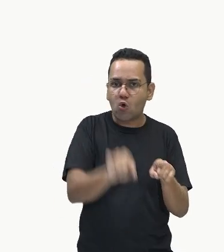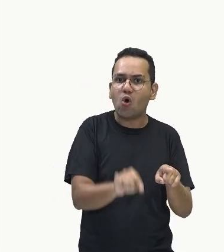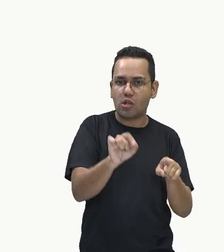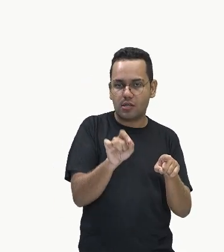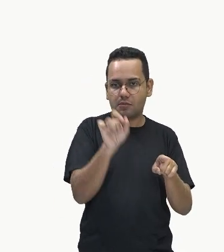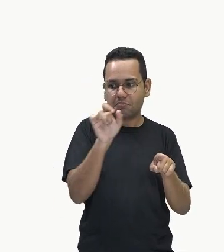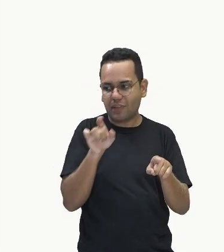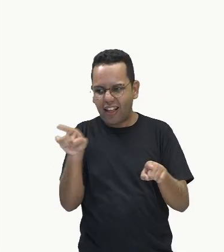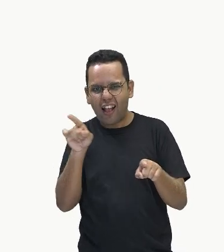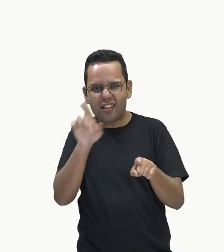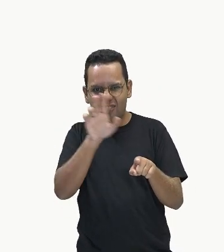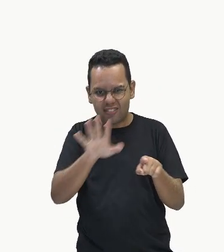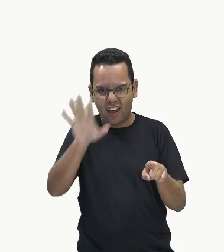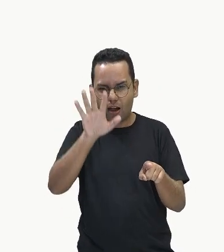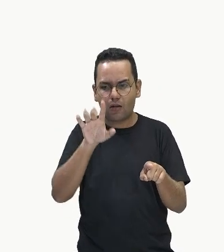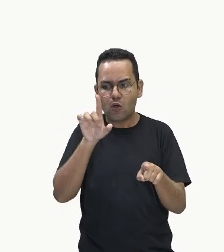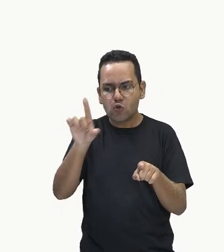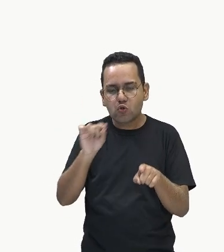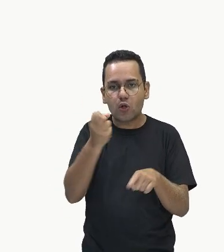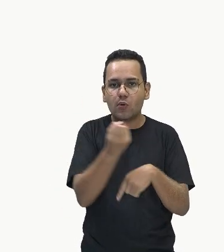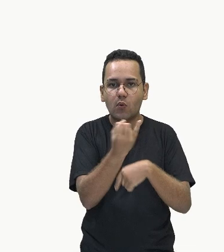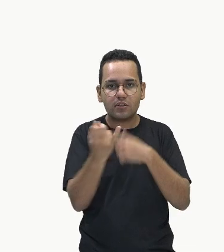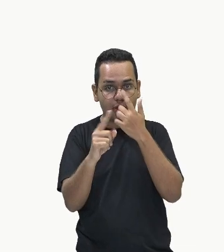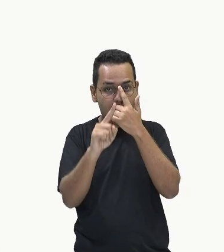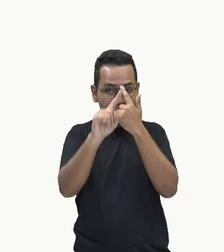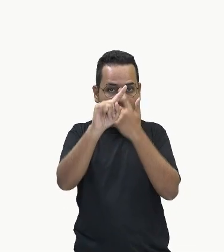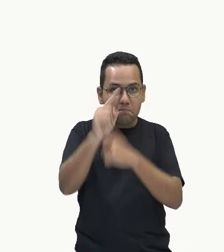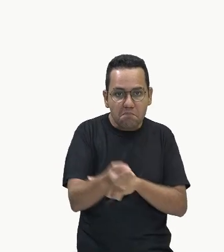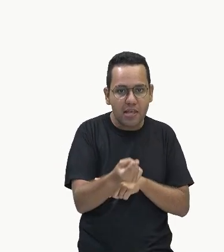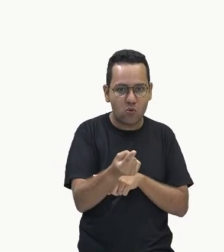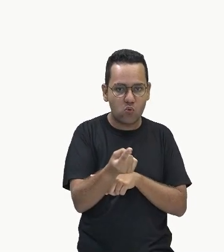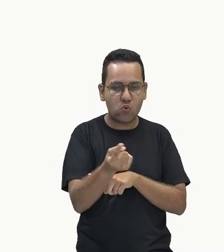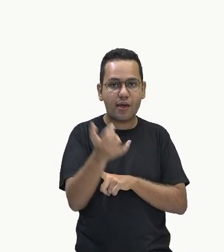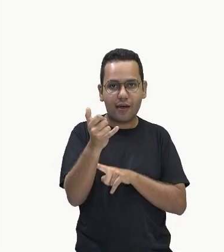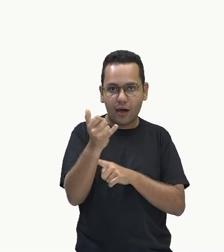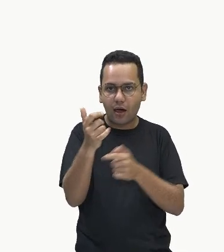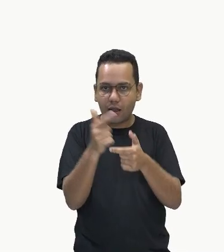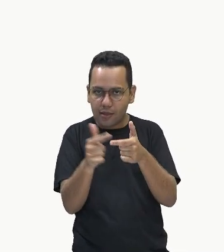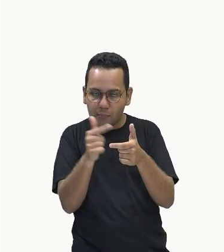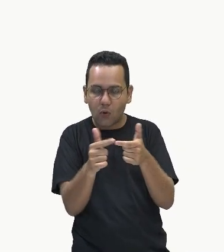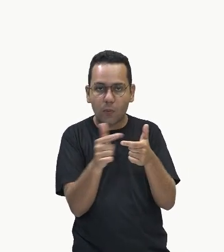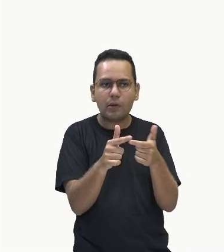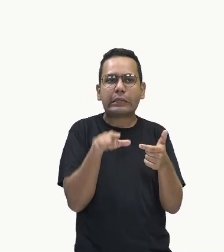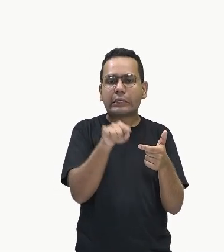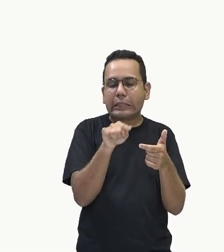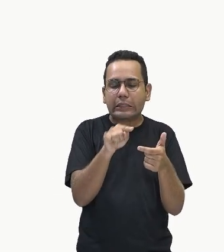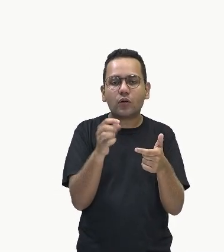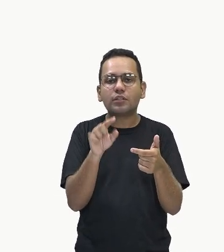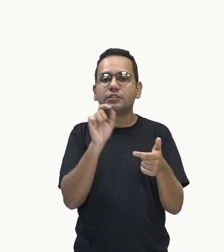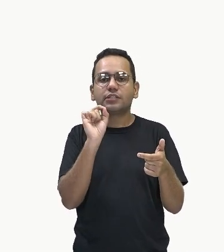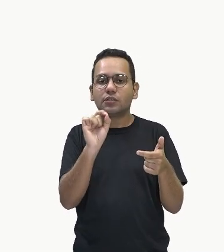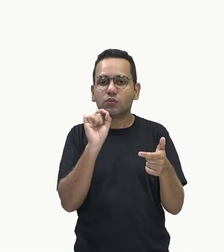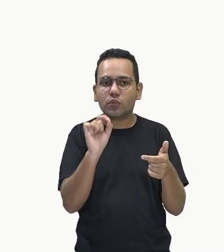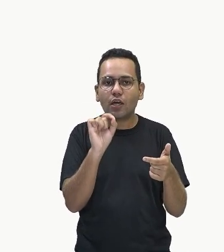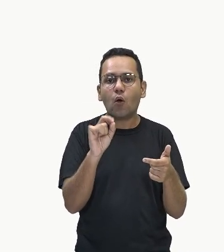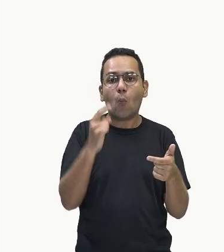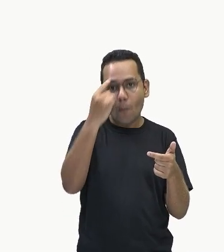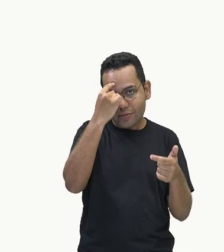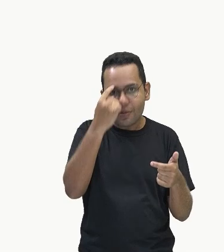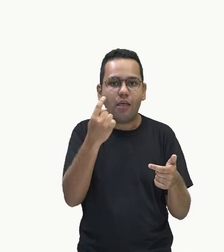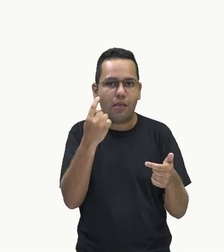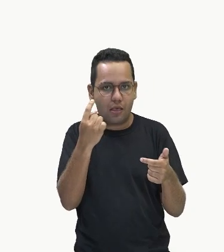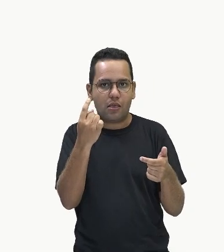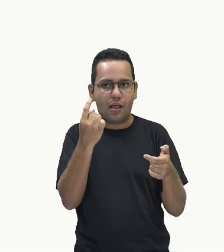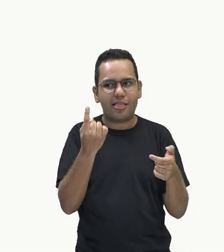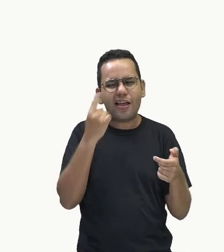eu consigo ter uma aproximação, eu crio uma estimativa, tá bom? Da minha quantidade total. Se